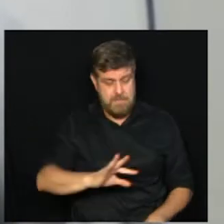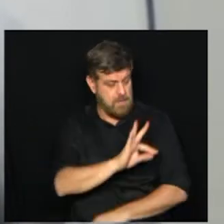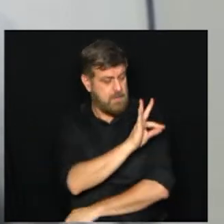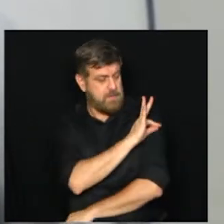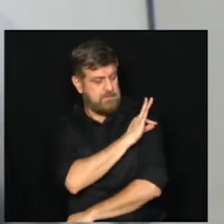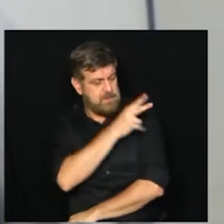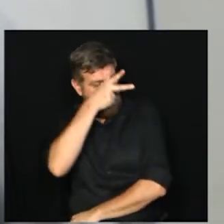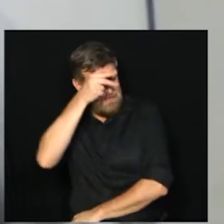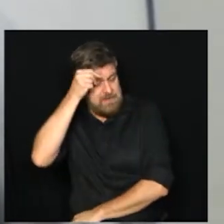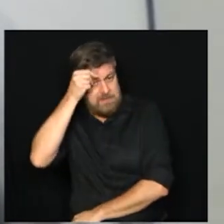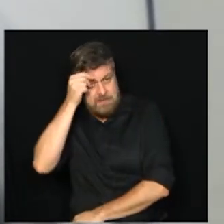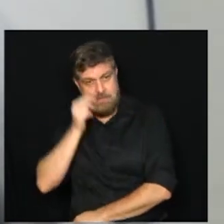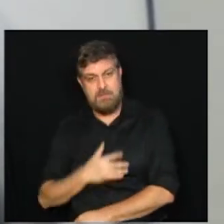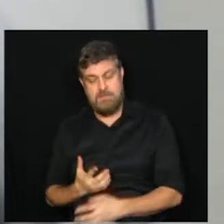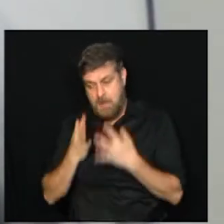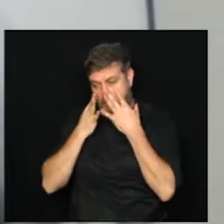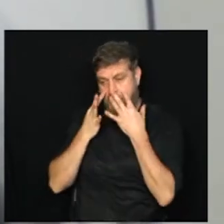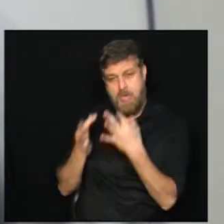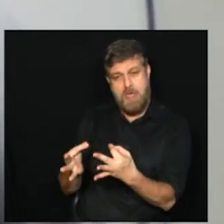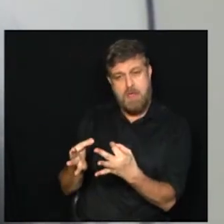cidade não olhe somente para